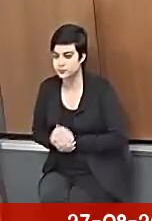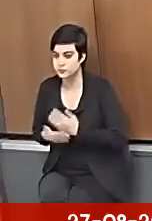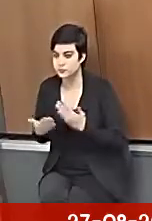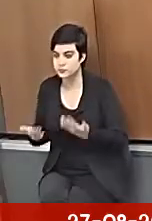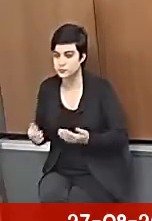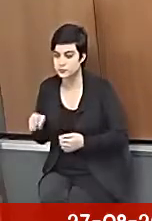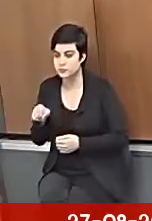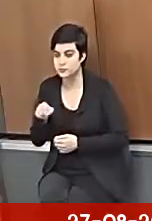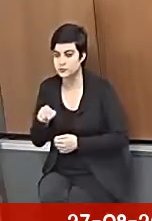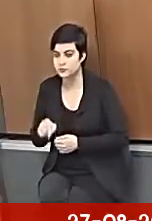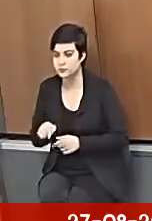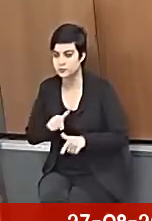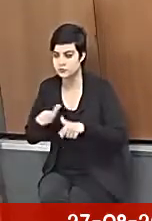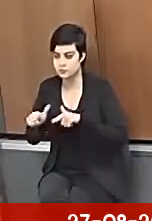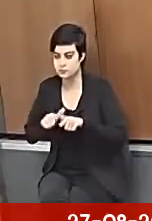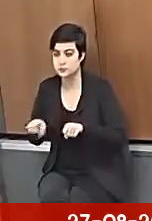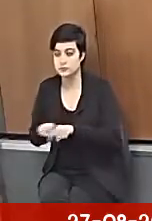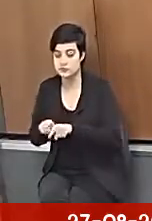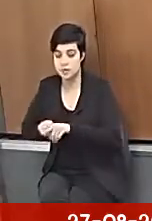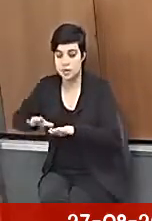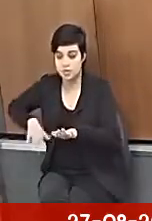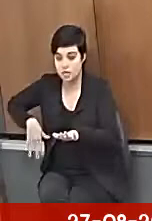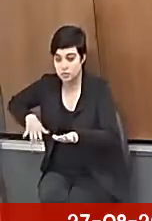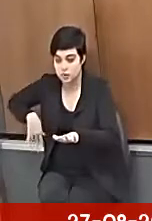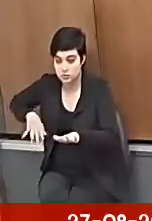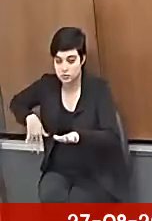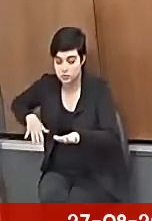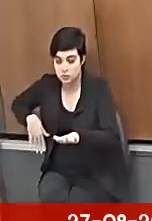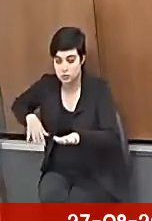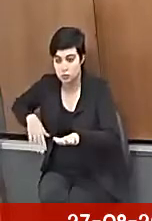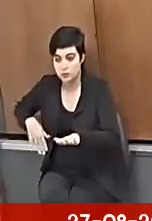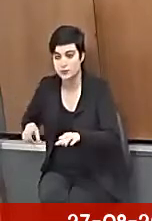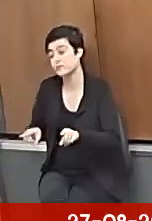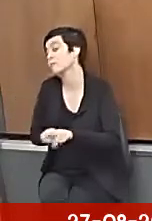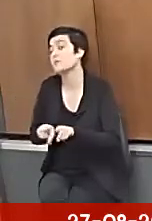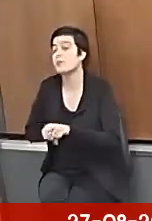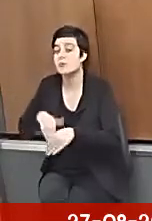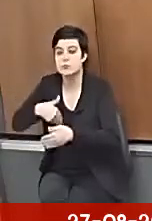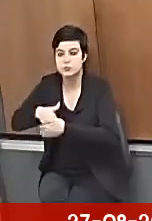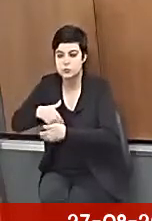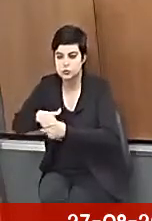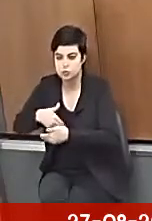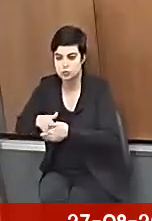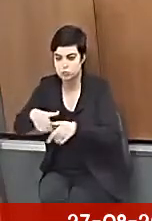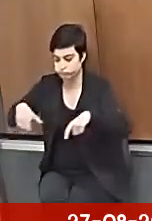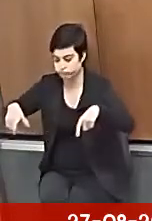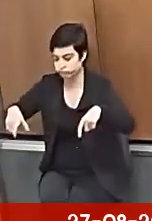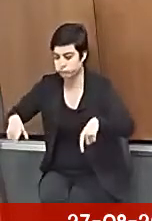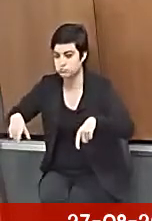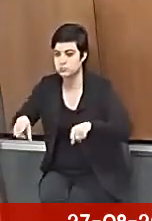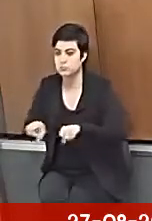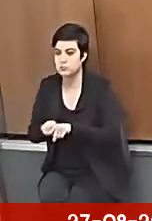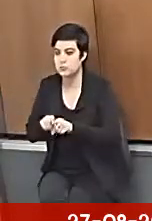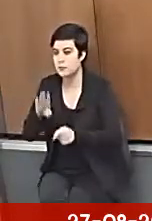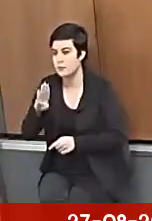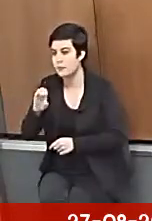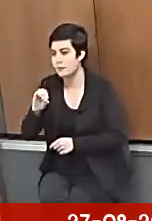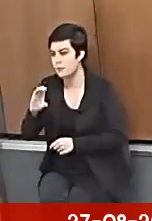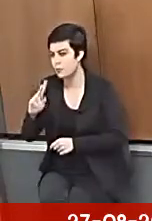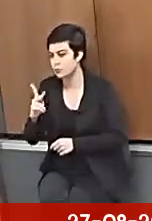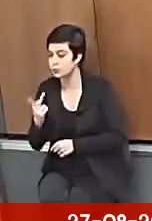progredimos cinza mas trabalham com a natação nós trabalhamos com a o futsal trabalhamos com a bosch trabalham com